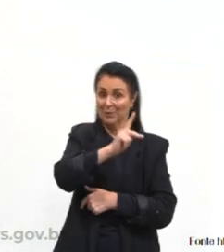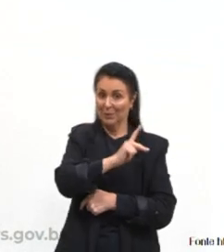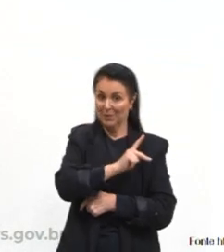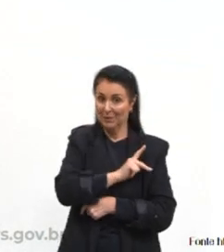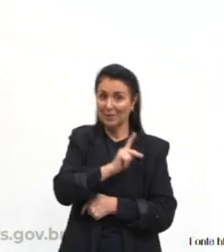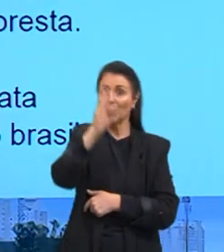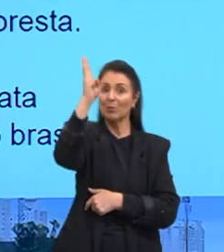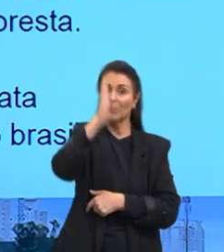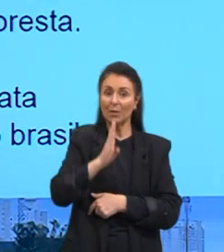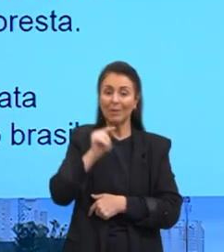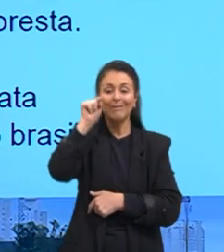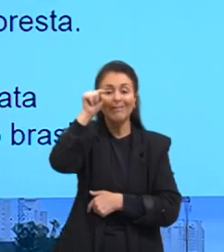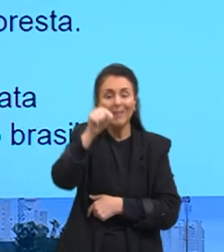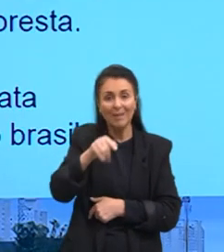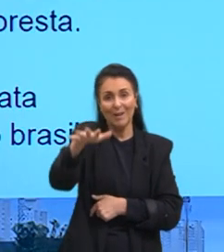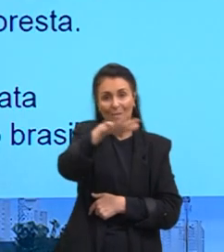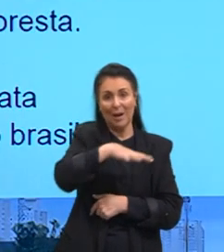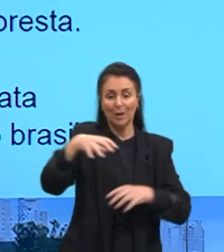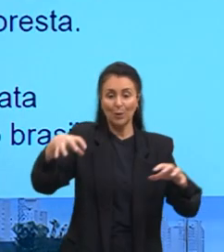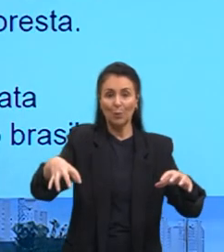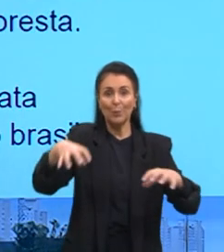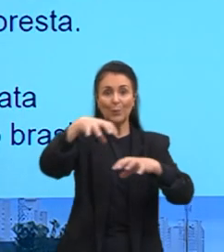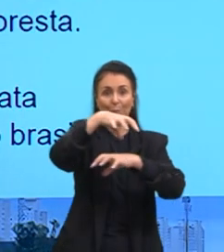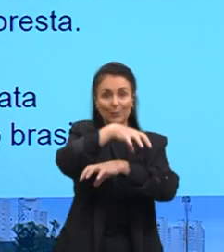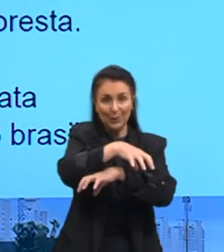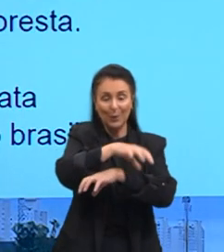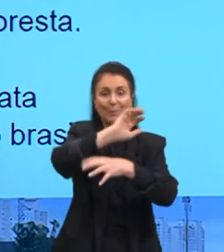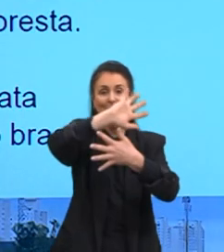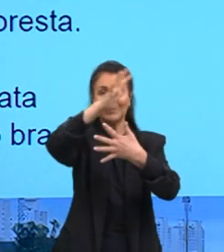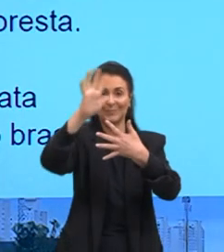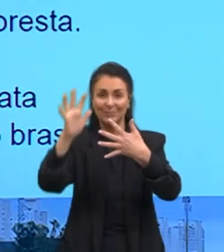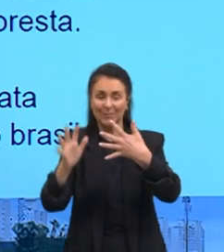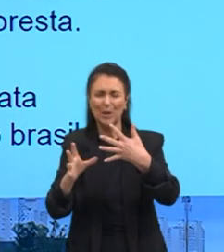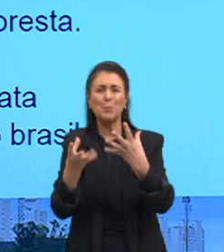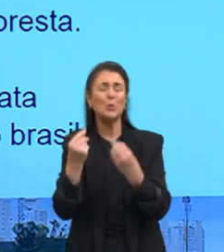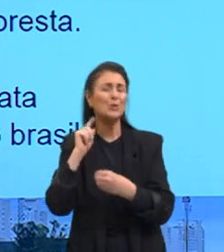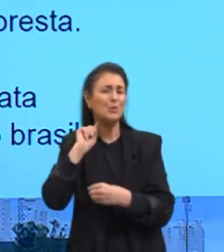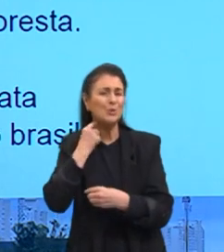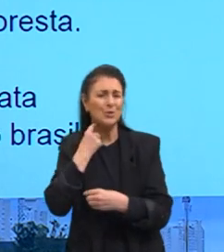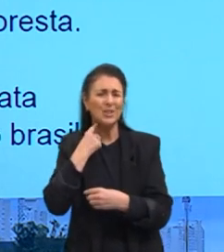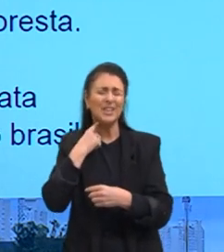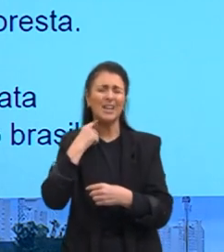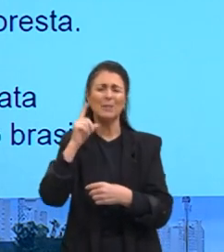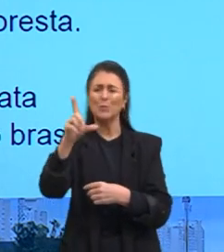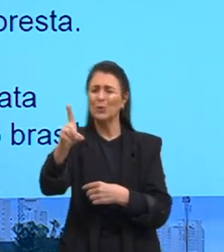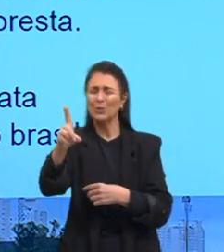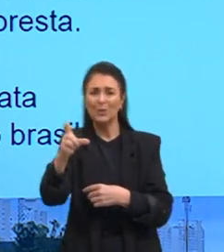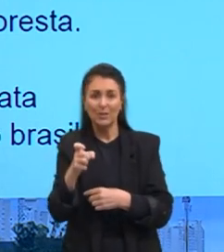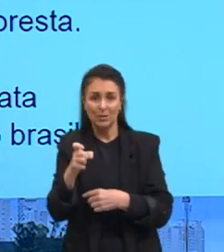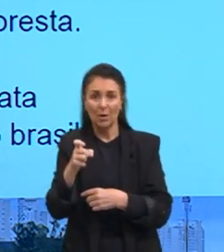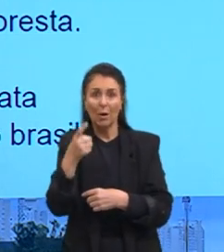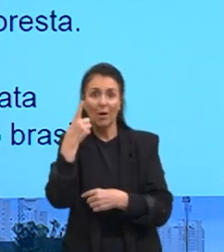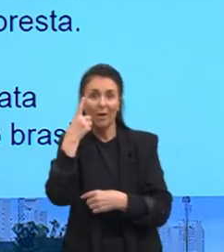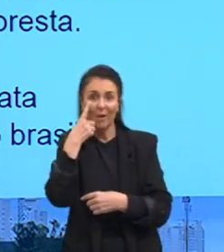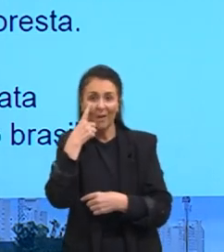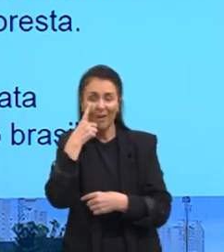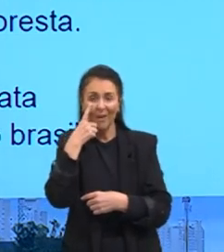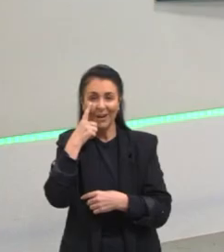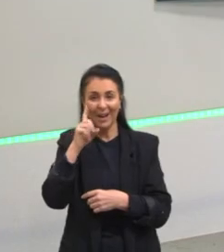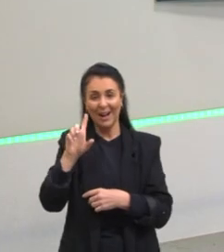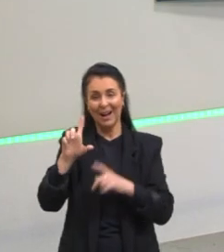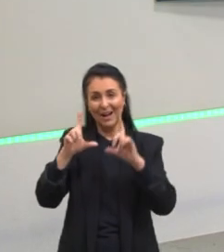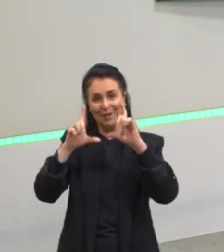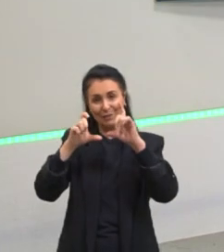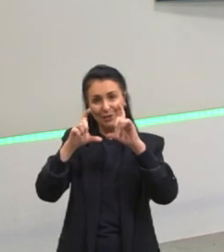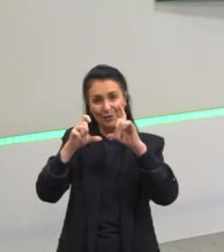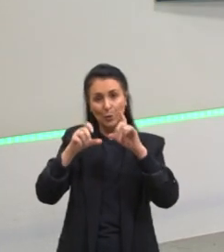ter muito problema de saneamento né sujeira e lixo né traga a fotinho aqui para vocês do Rio